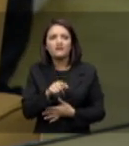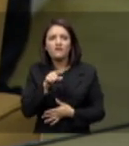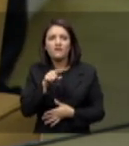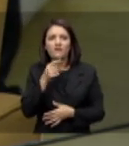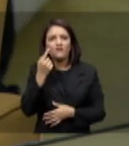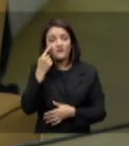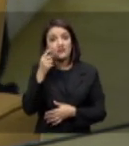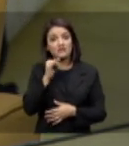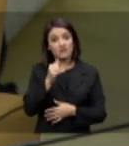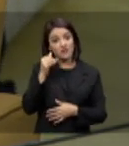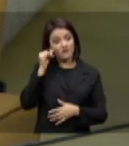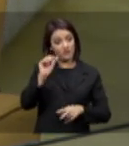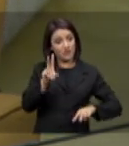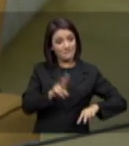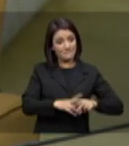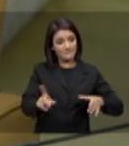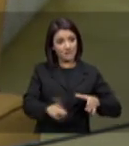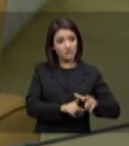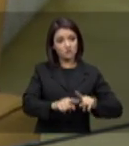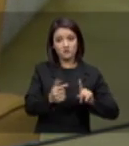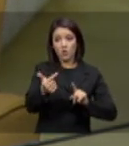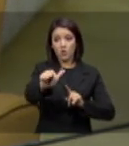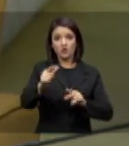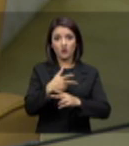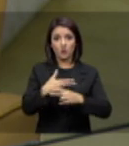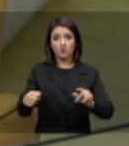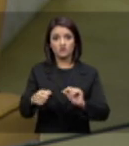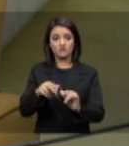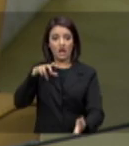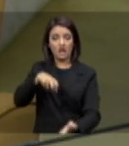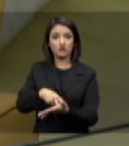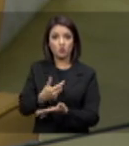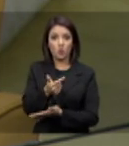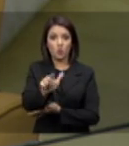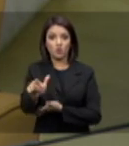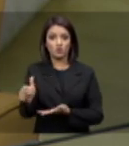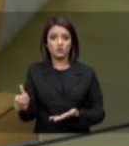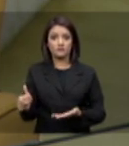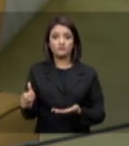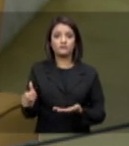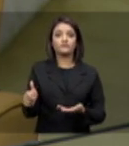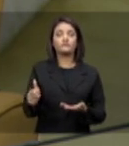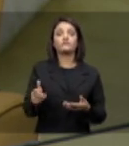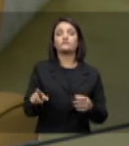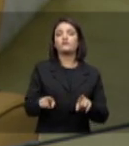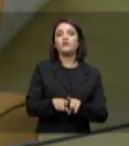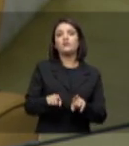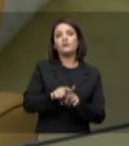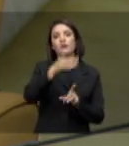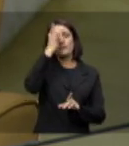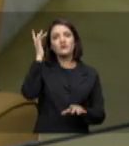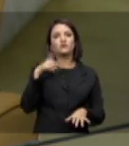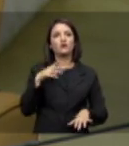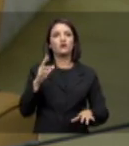progressão de pena aqui em atendido o critério temporal aguarde o exame criminológico